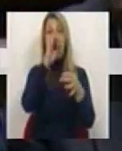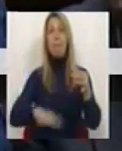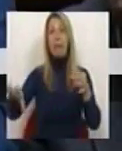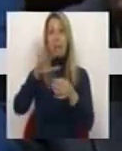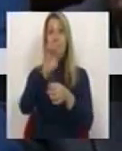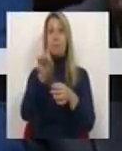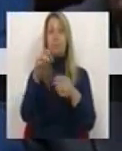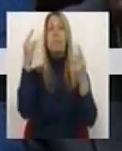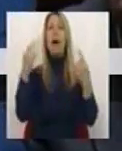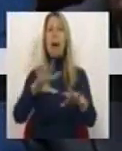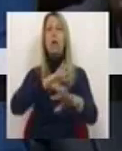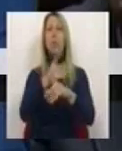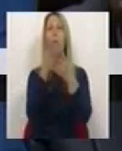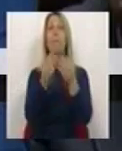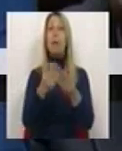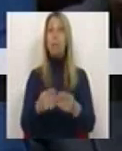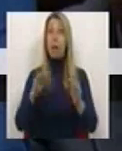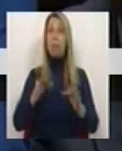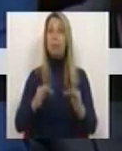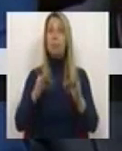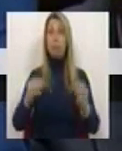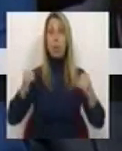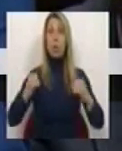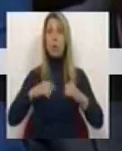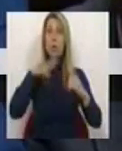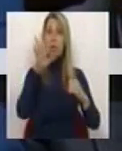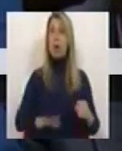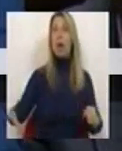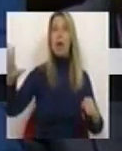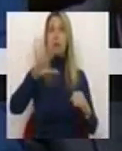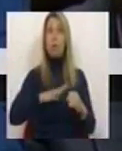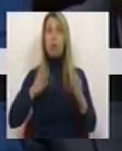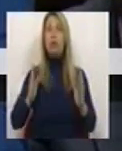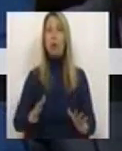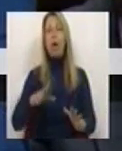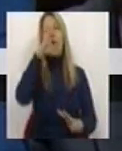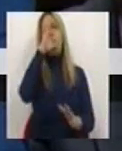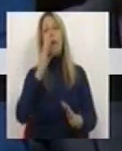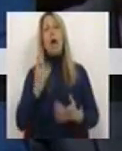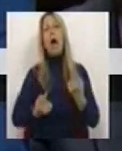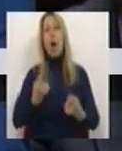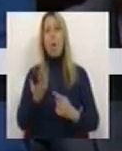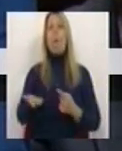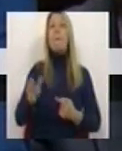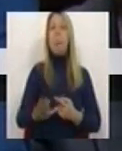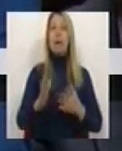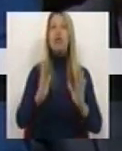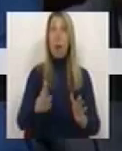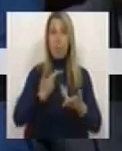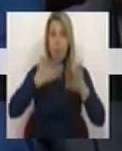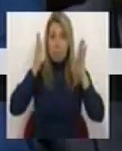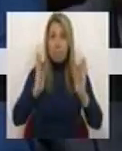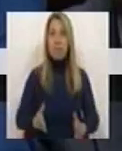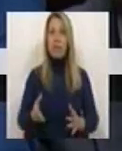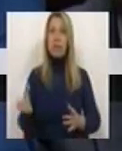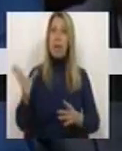que recebeu um amplo consenso nacional, em que o Governo já deu alguns passos, mas que precisa de um outro passo